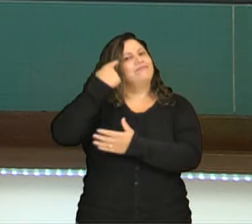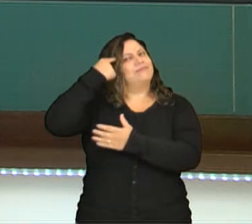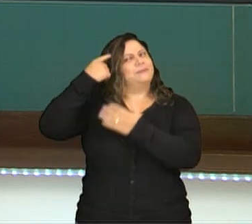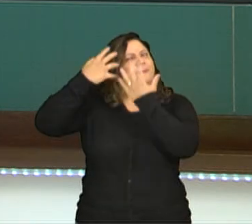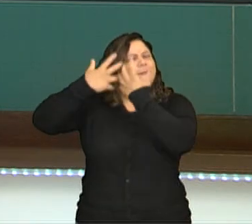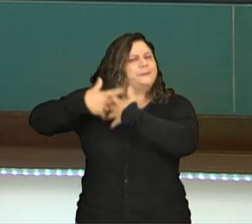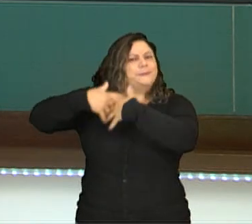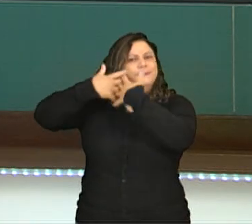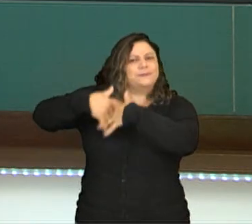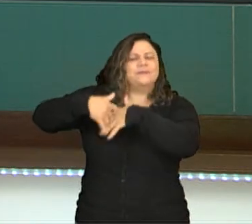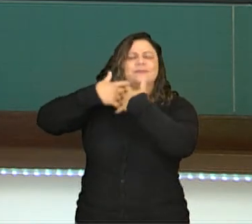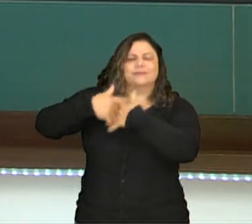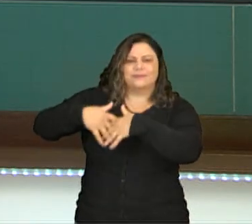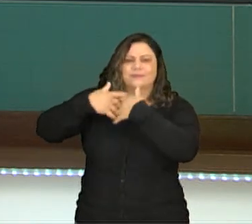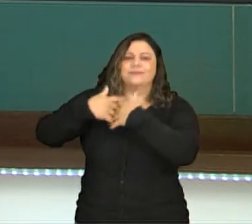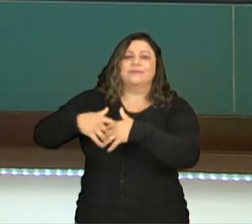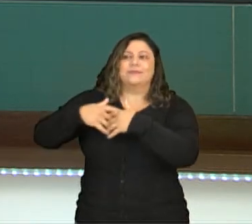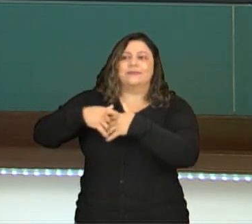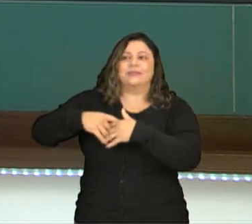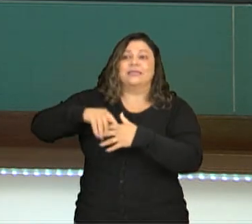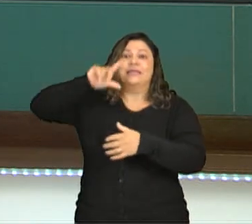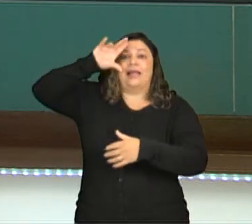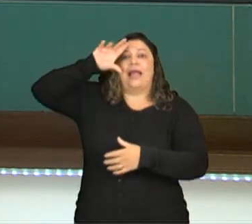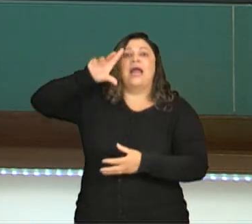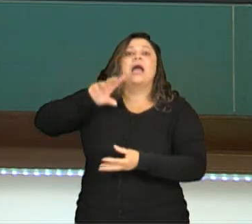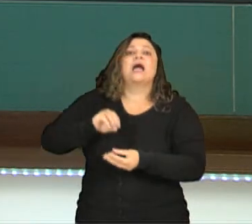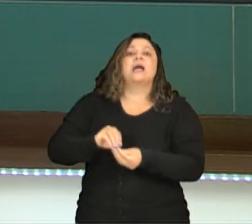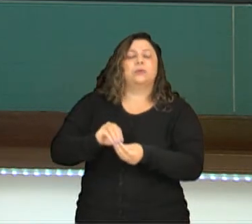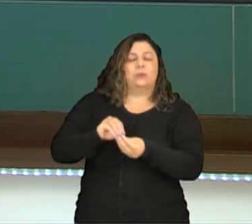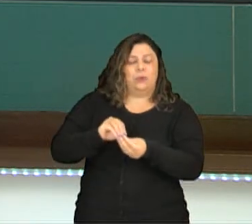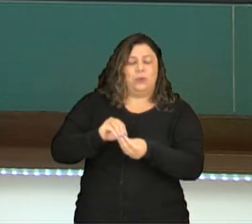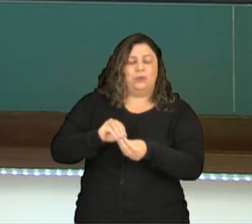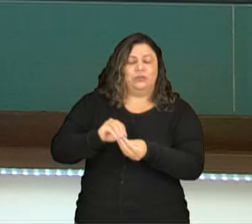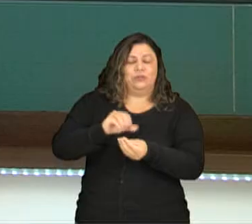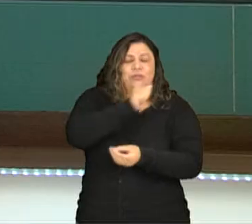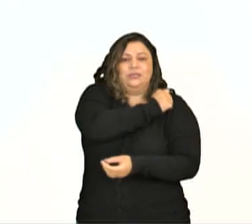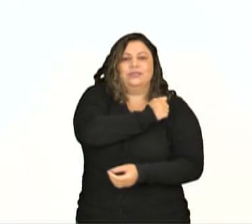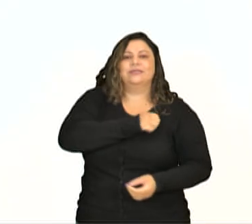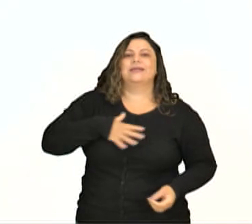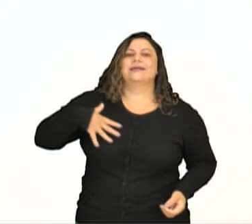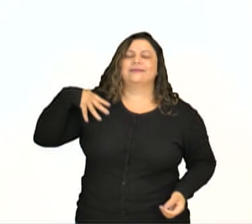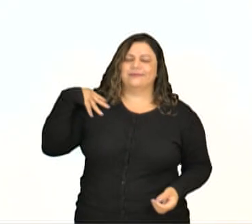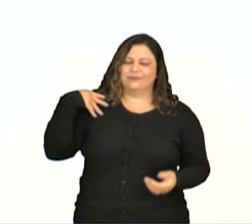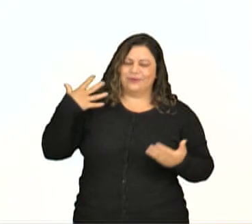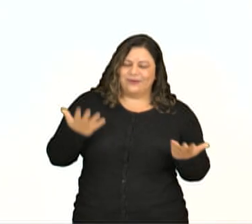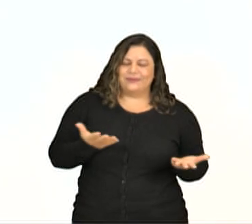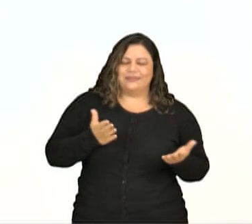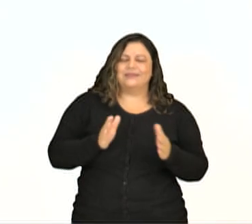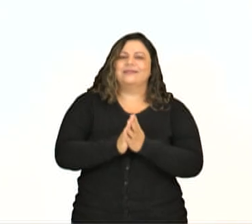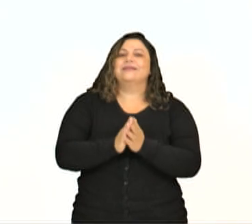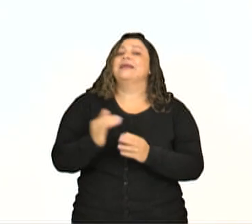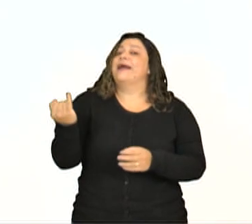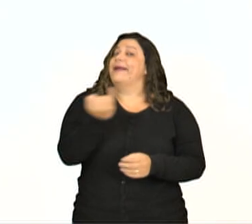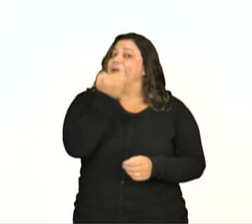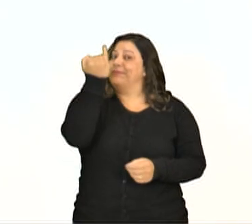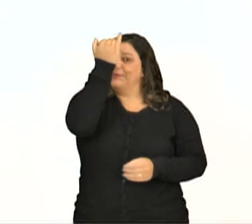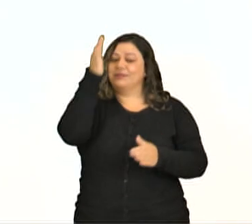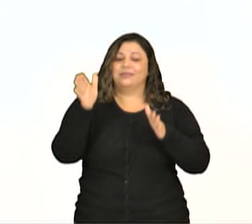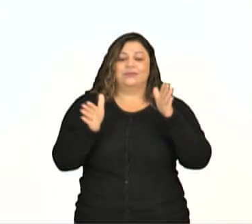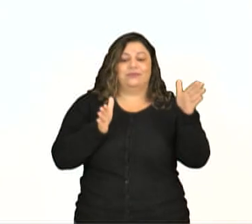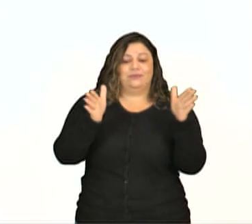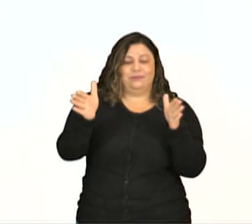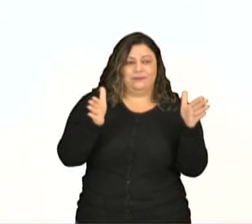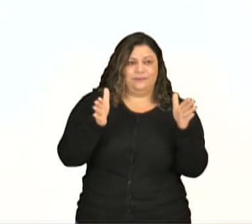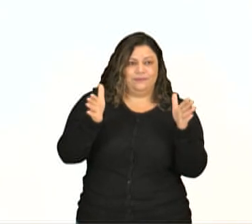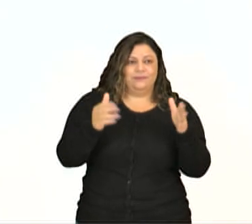racionalidade, da aplicação da lógica, por exemplo, aristotélica, que vai ser algo muito importante nesse período. Então, nós estamos falando da